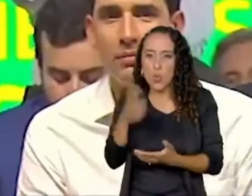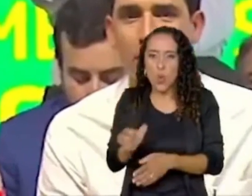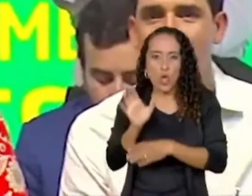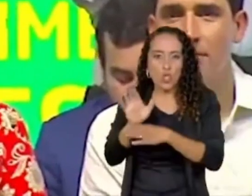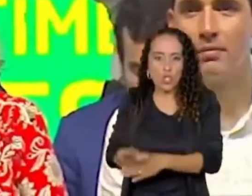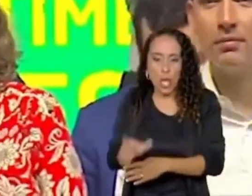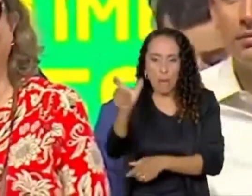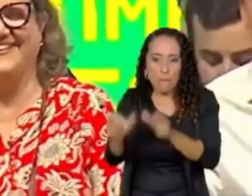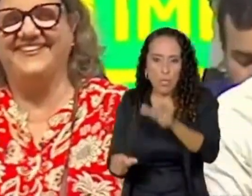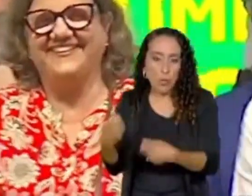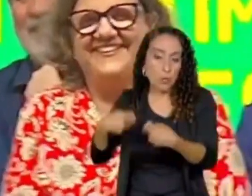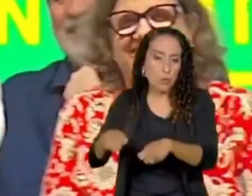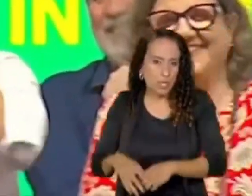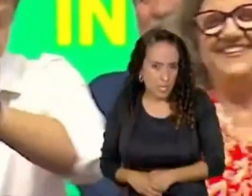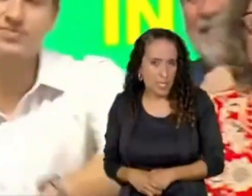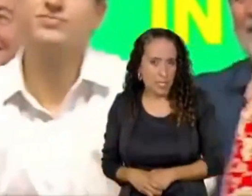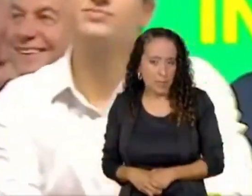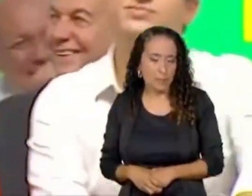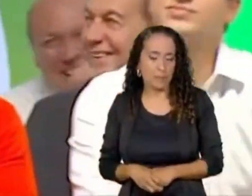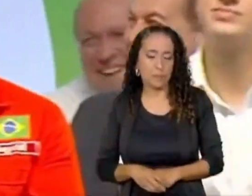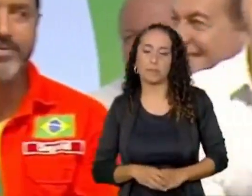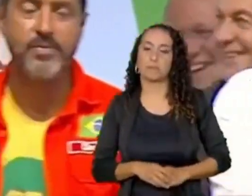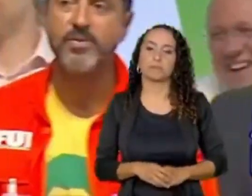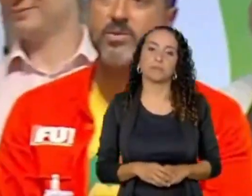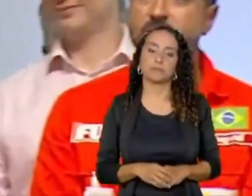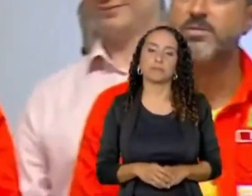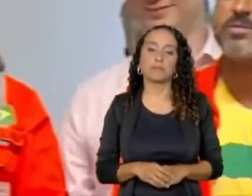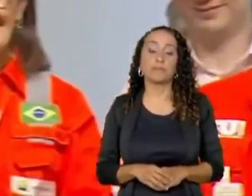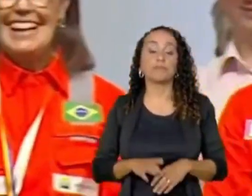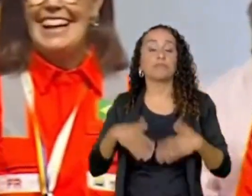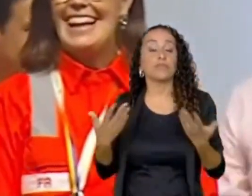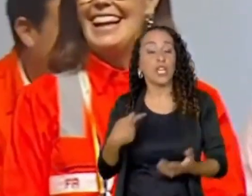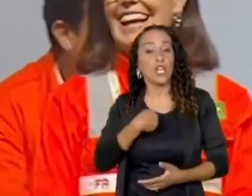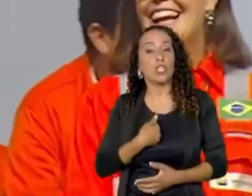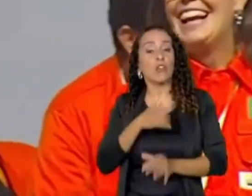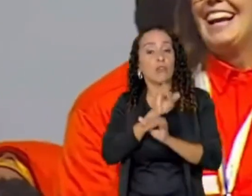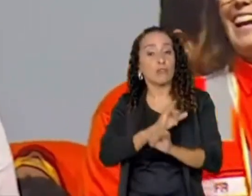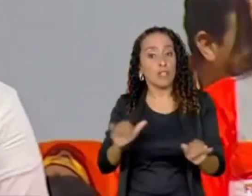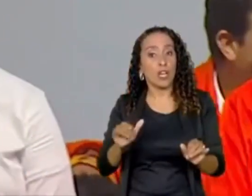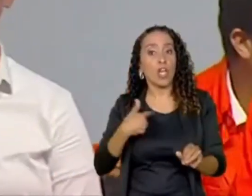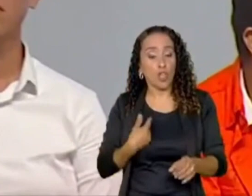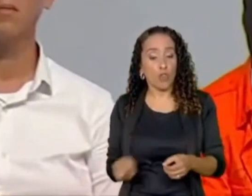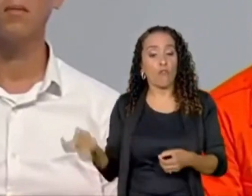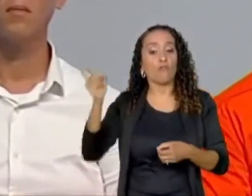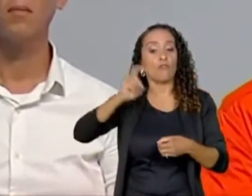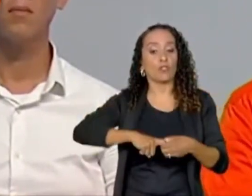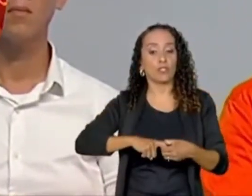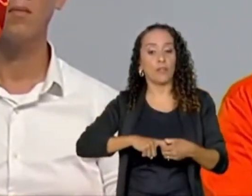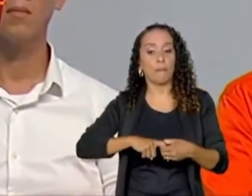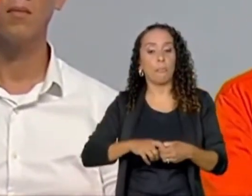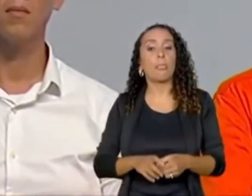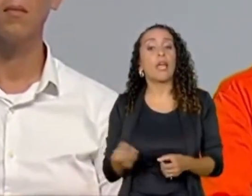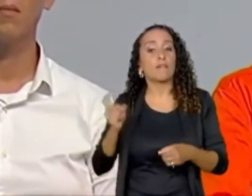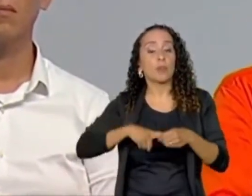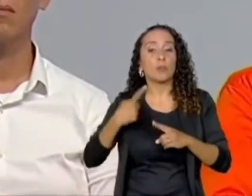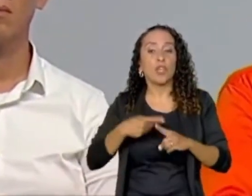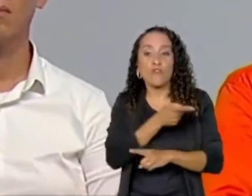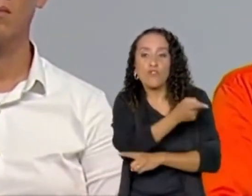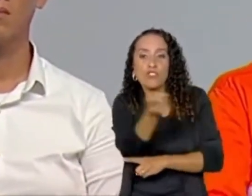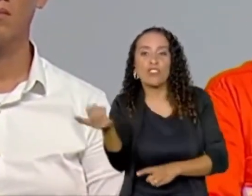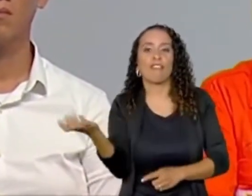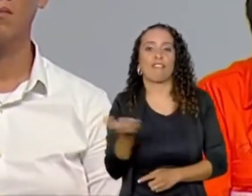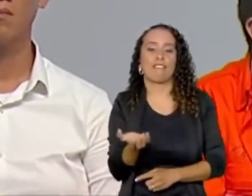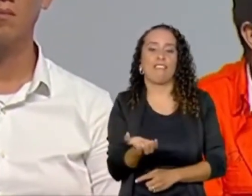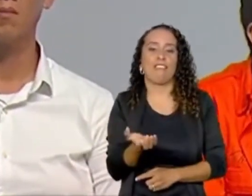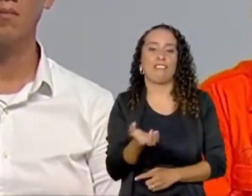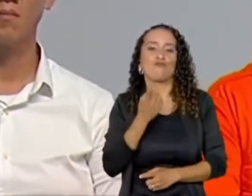precisavam. Pisando pão. E eu quero dizer para vocês, eu votei. Votei porque vocês quiseram que eu